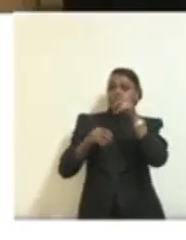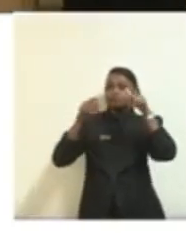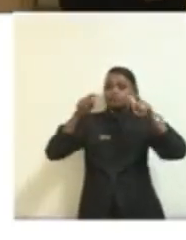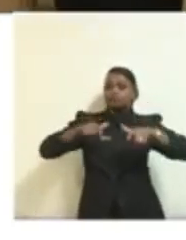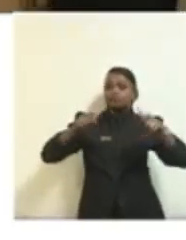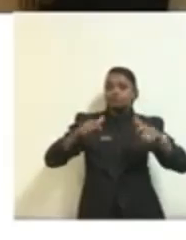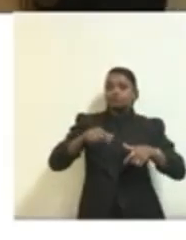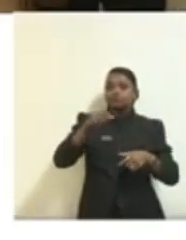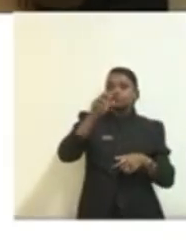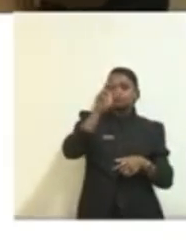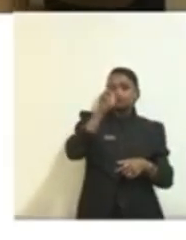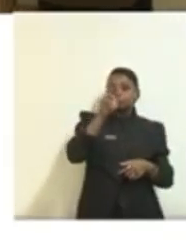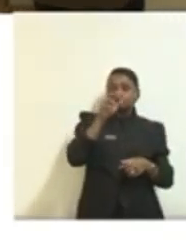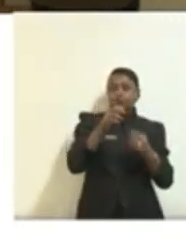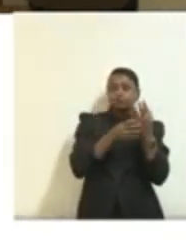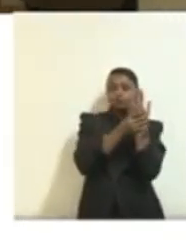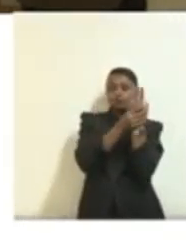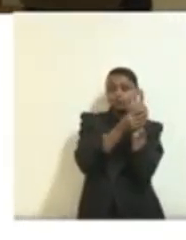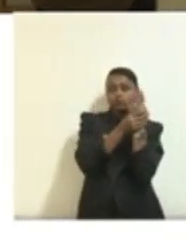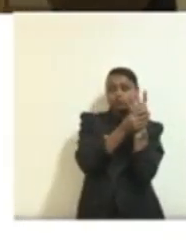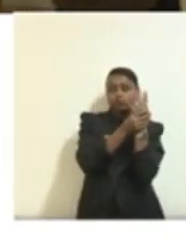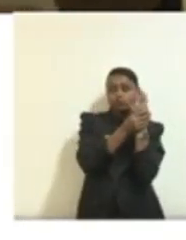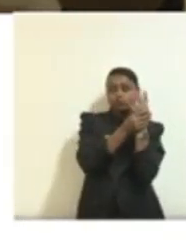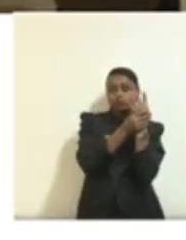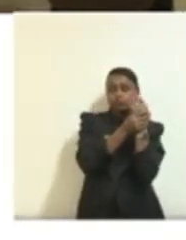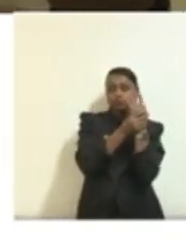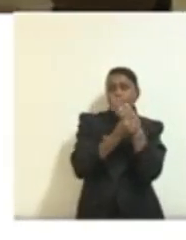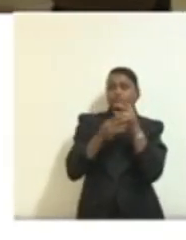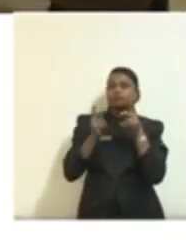que alguns vão visitar amanhã,